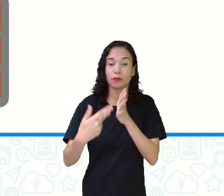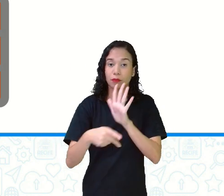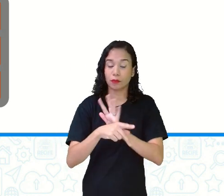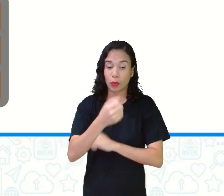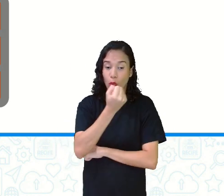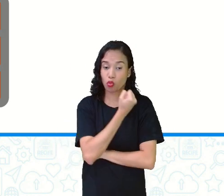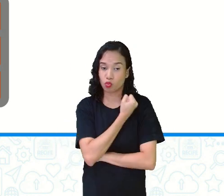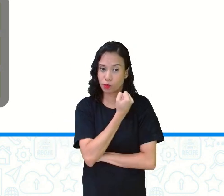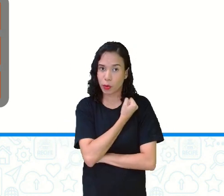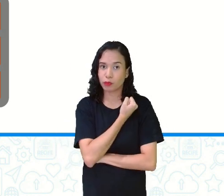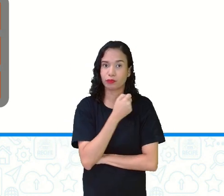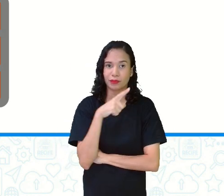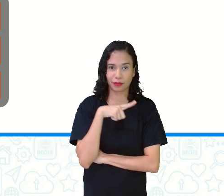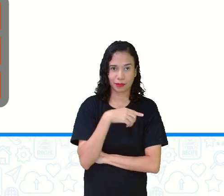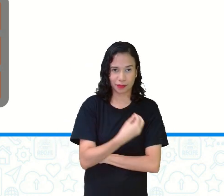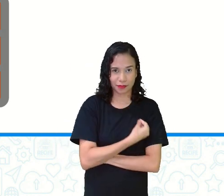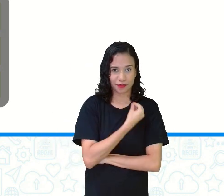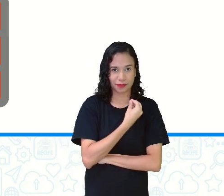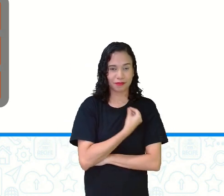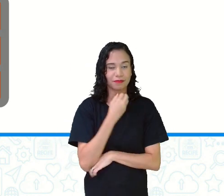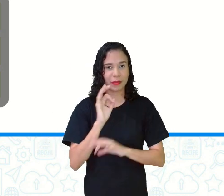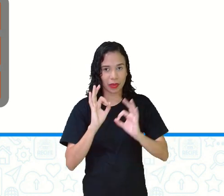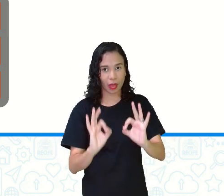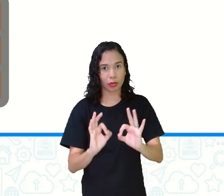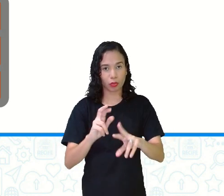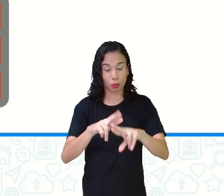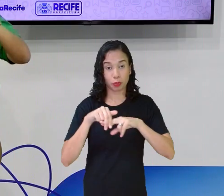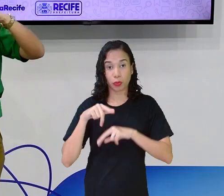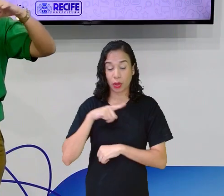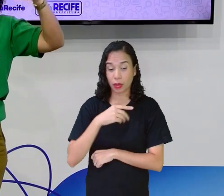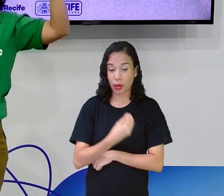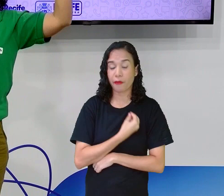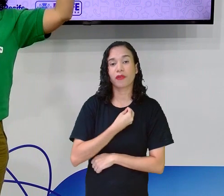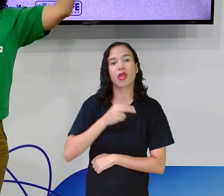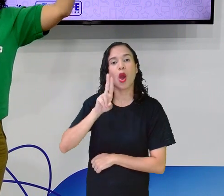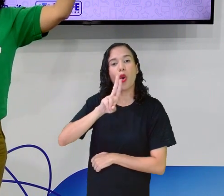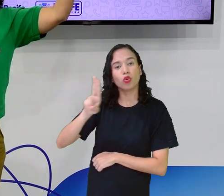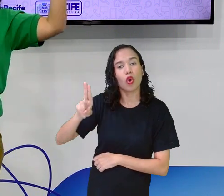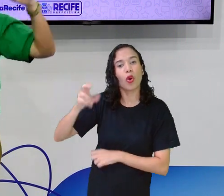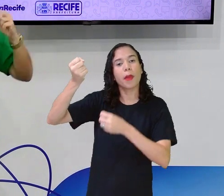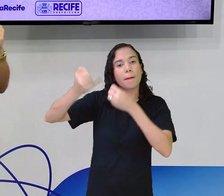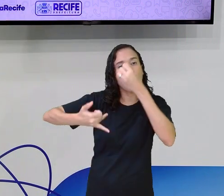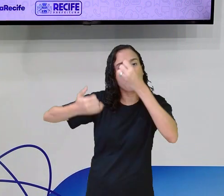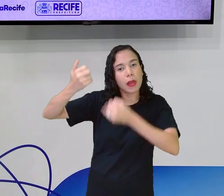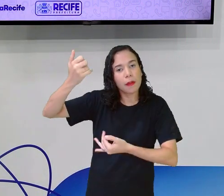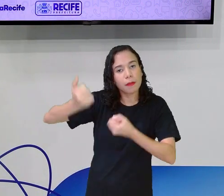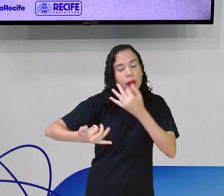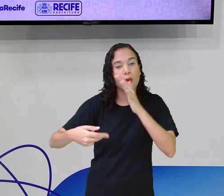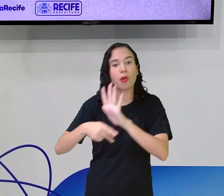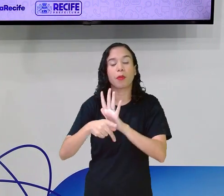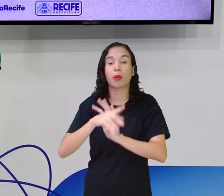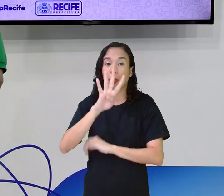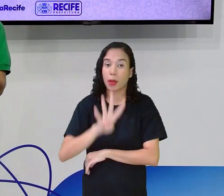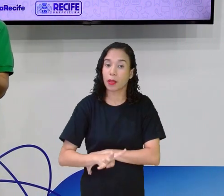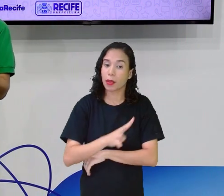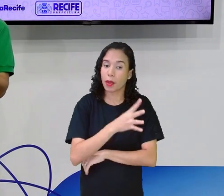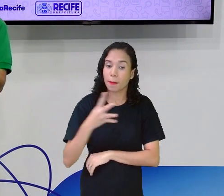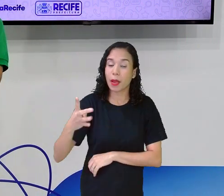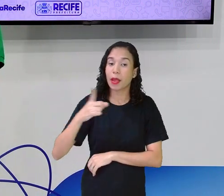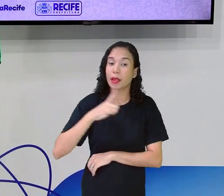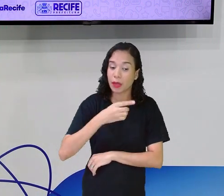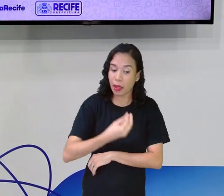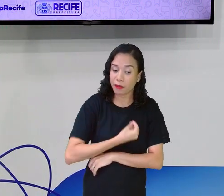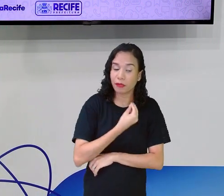de números. No caso, nos nomes que eu falei, na minha tabela, o que